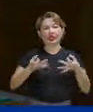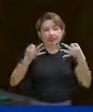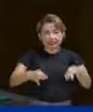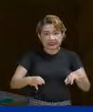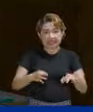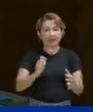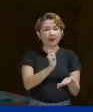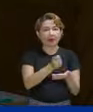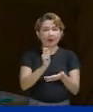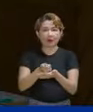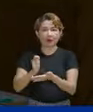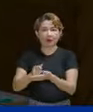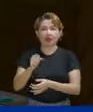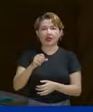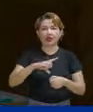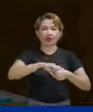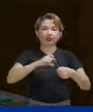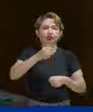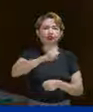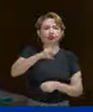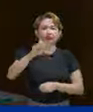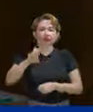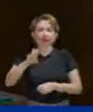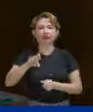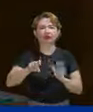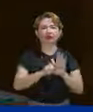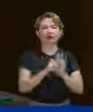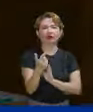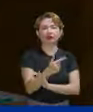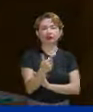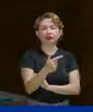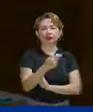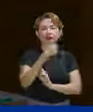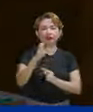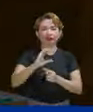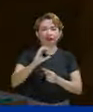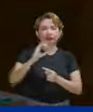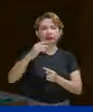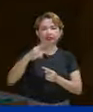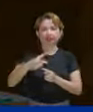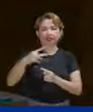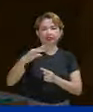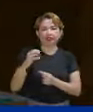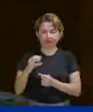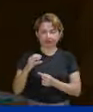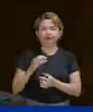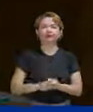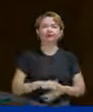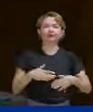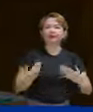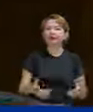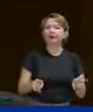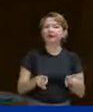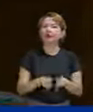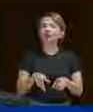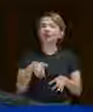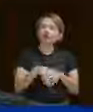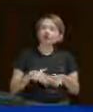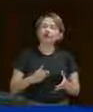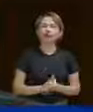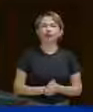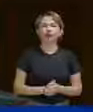artigo 85, parágrafo 2º do Código de Processo Civil. O referido voto